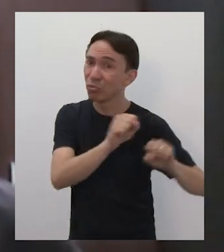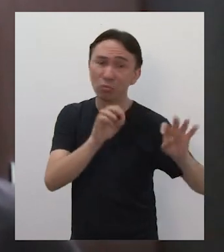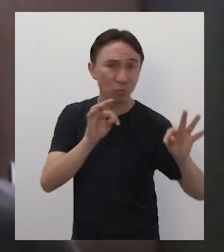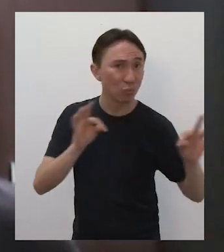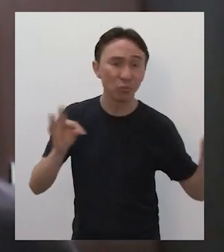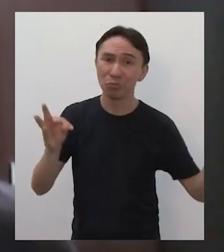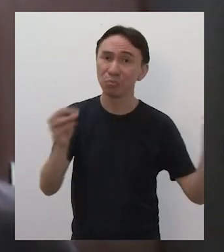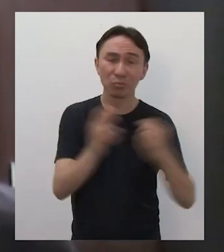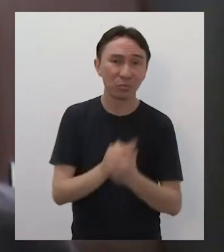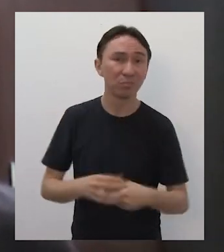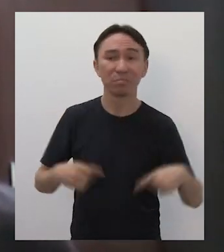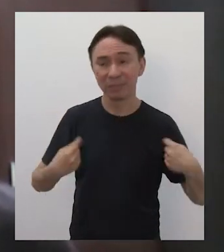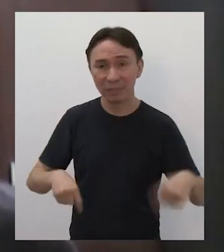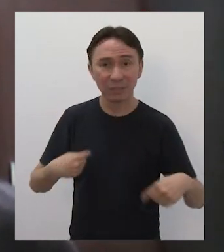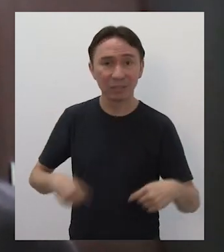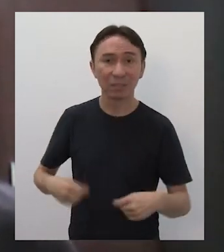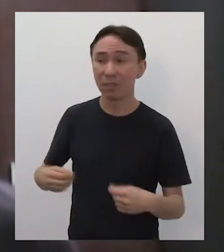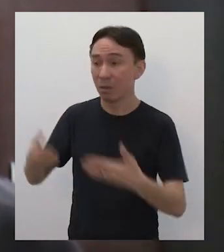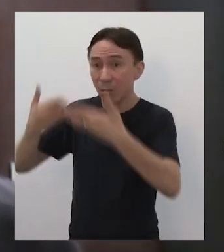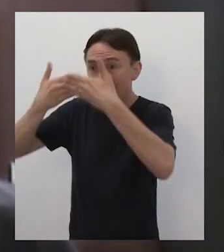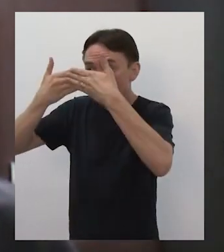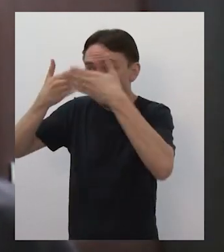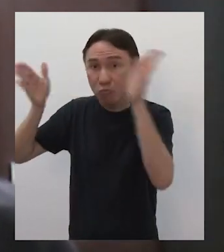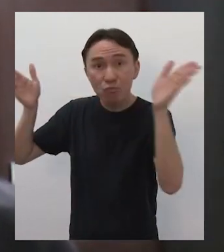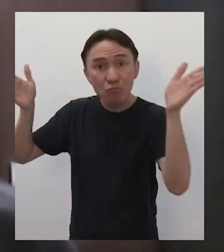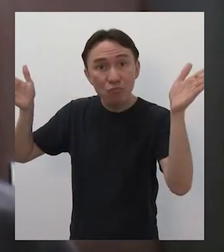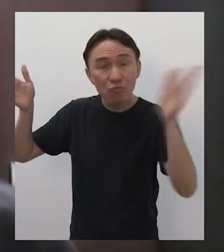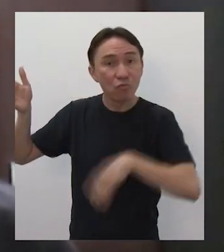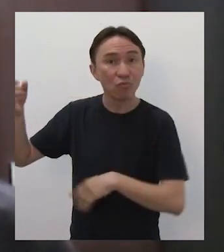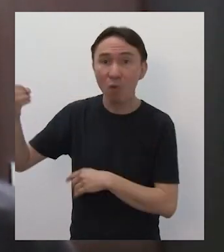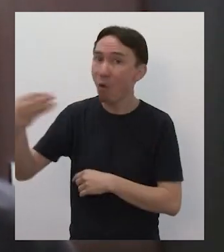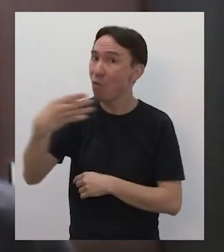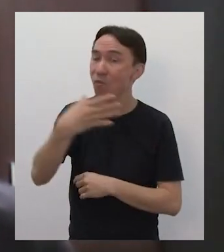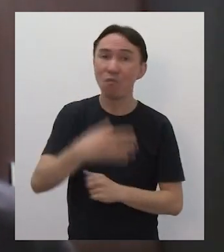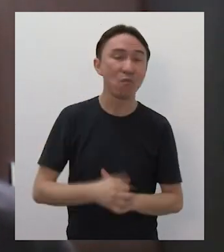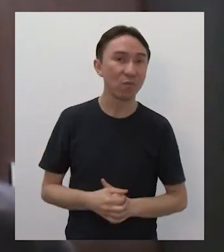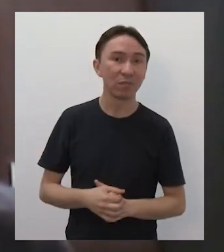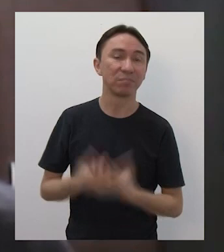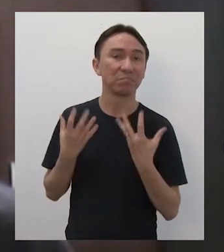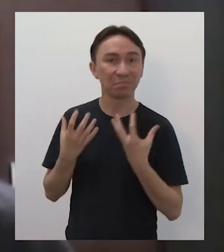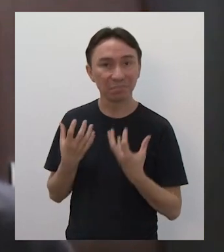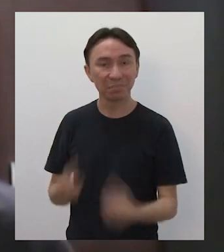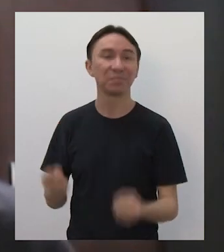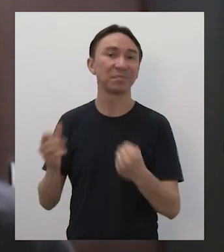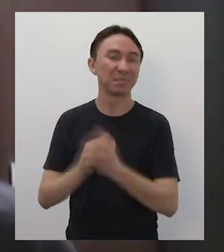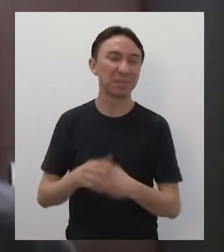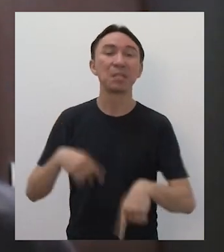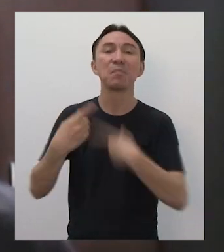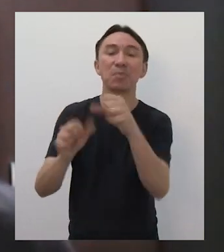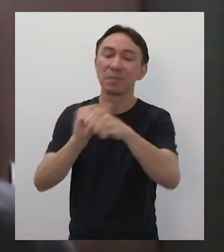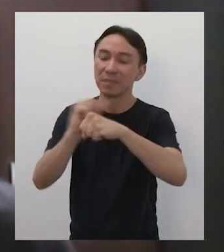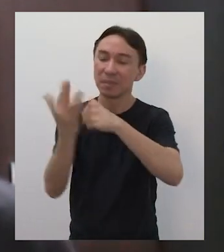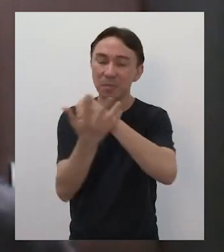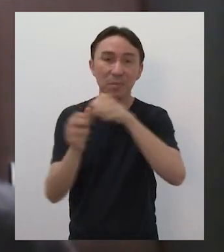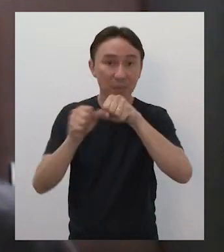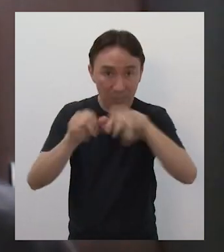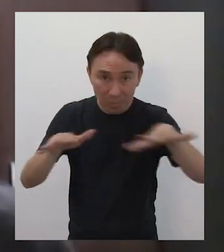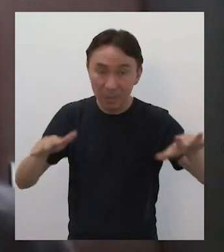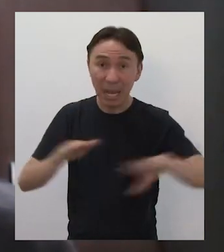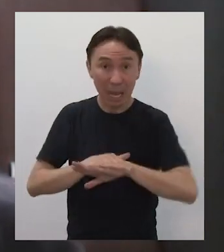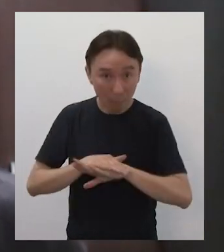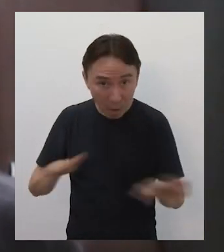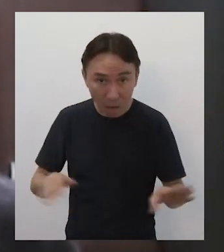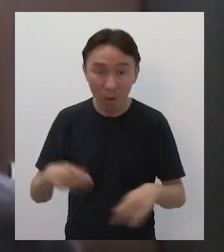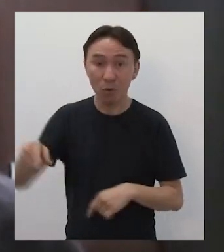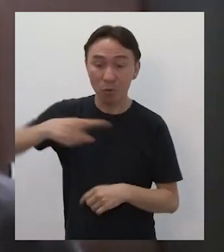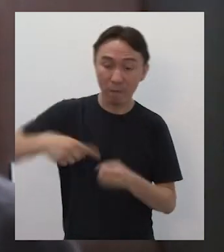Sobre essa macrocompetência. Então, uma coisa é certa, quando acabar essa pandemia e a gente voltar, né, nada será como